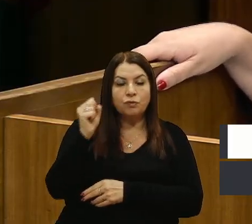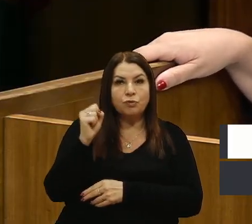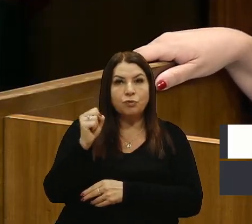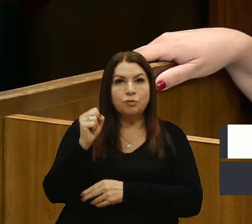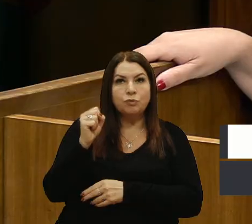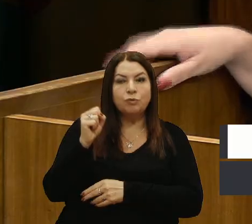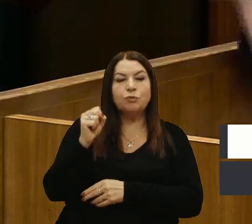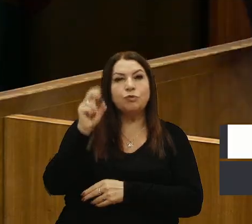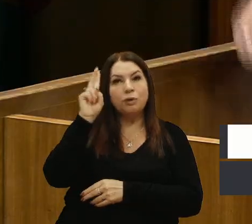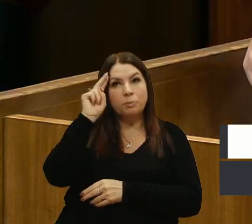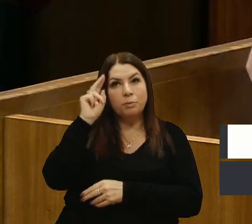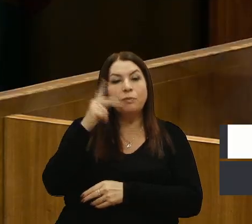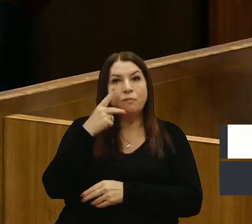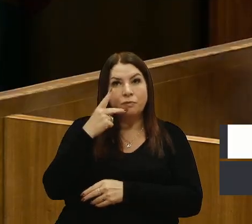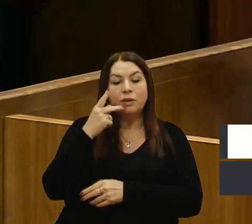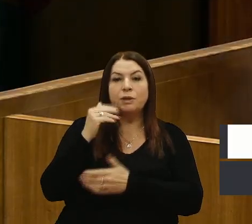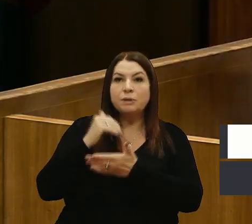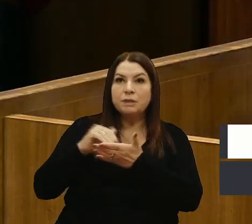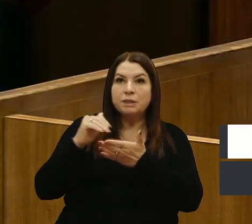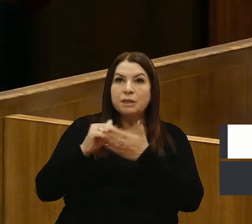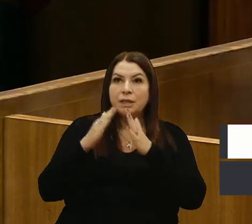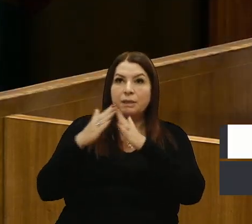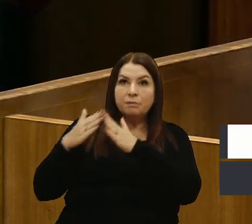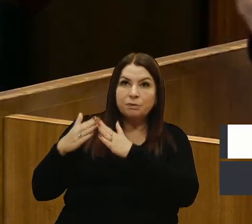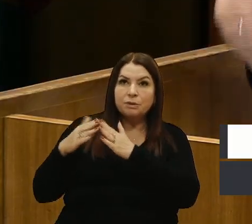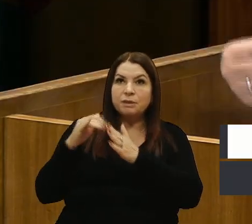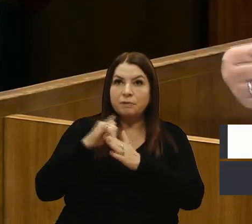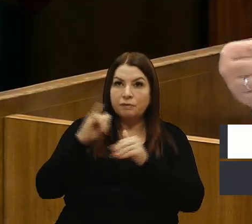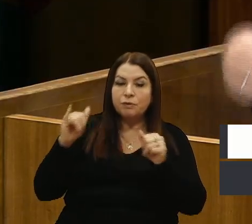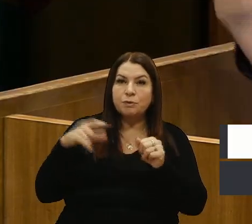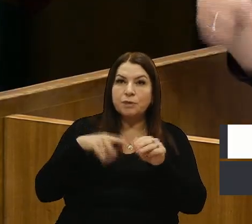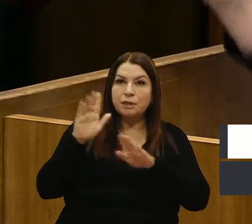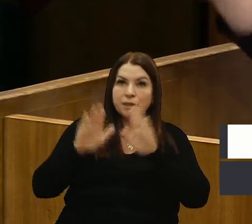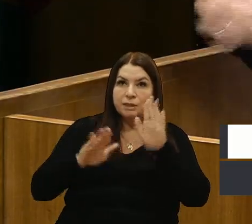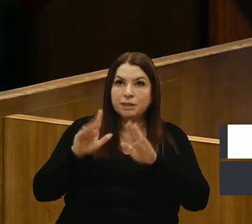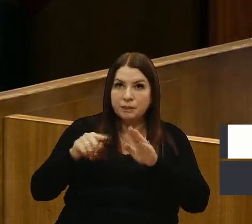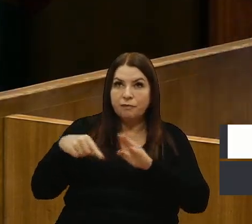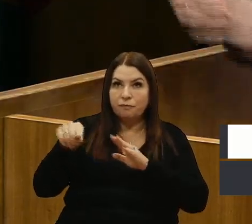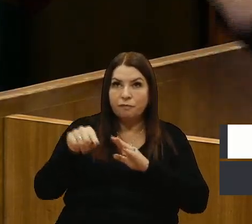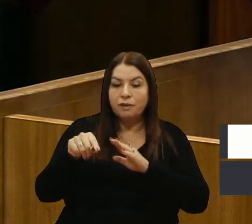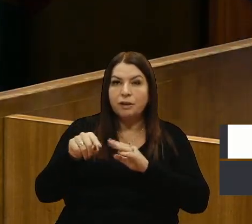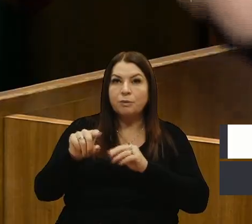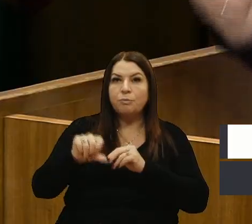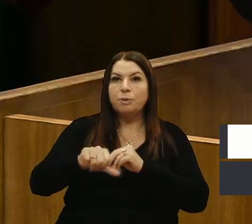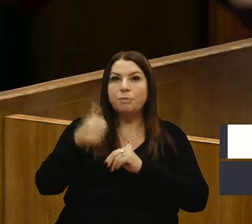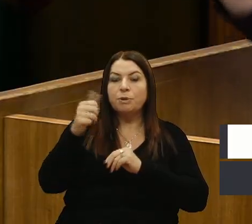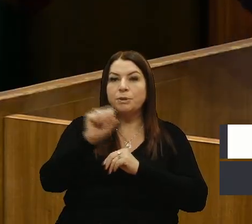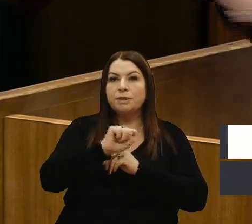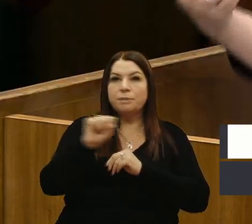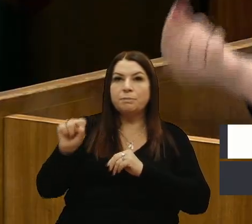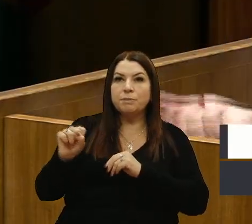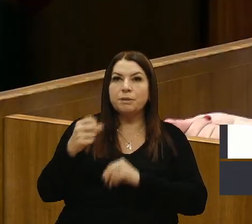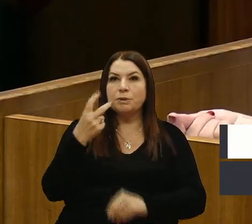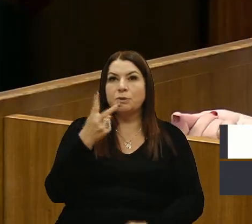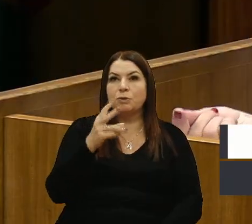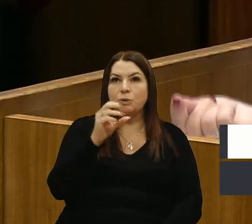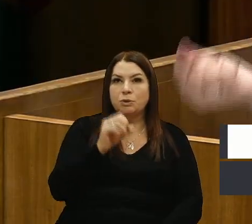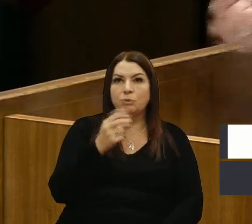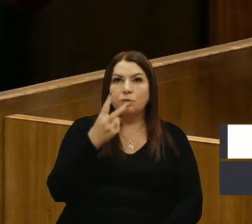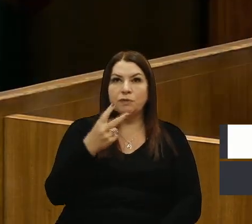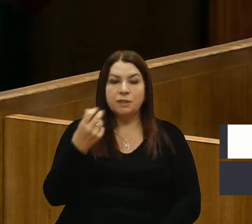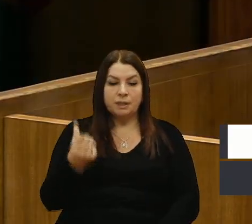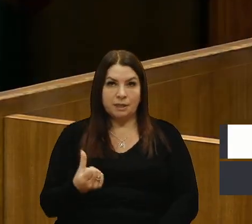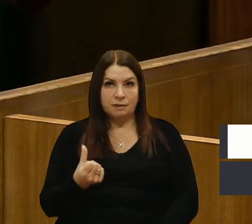28/4, fala que o secretário da Habitação falou que a licitação vai ainda no primeiro semestre de